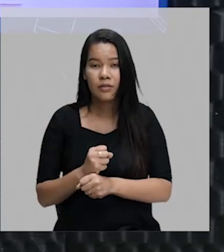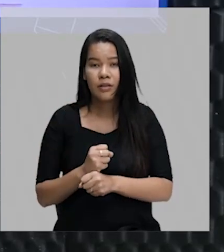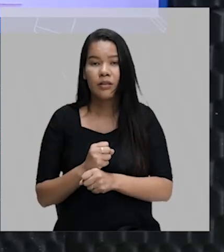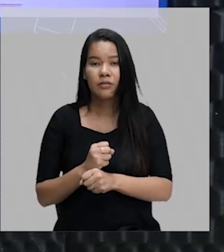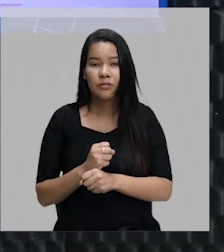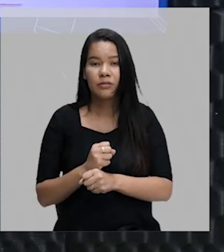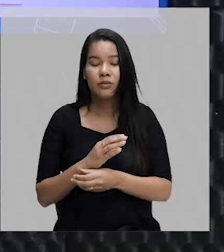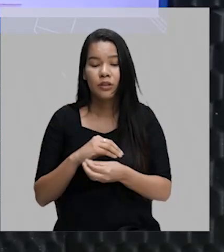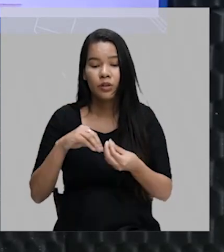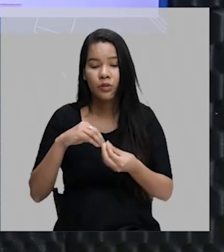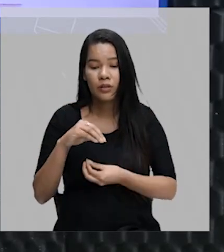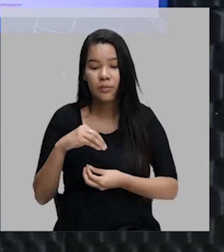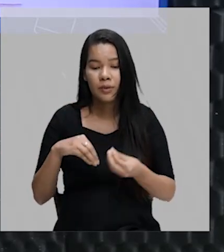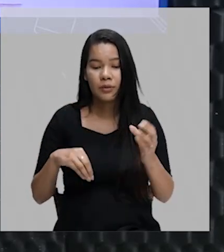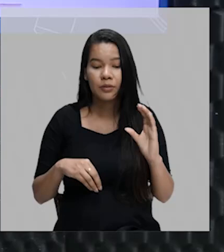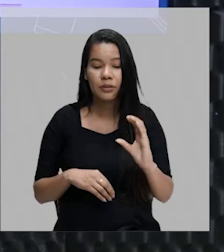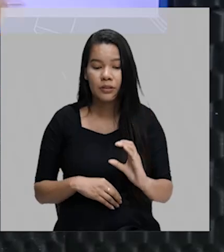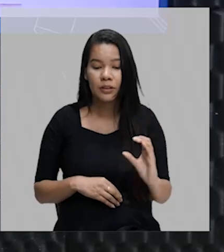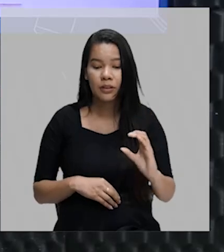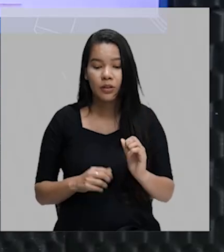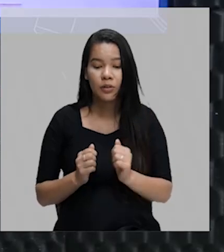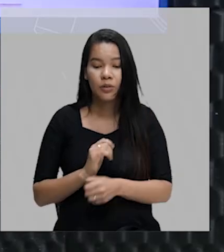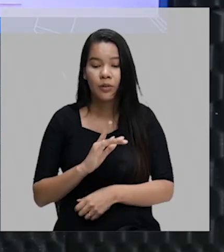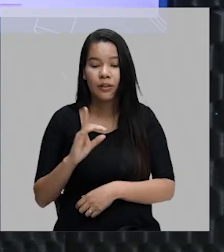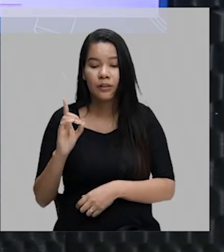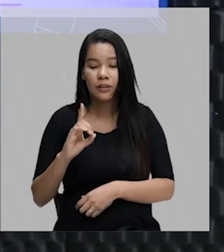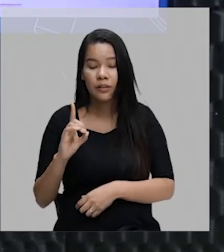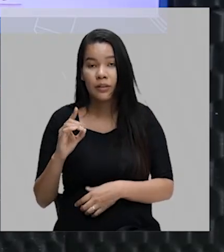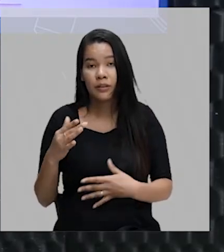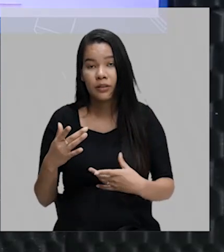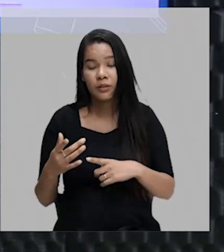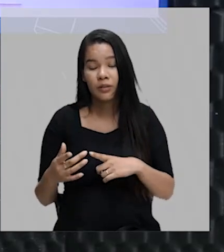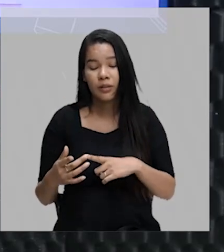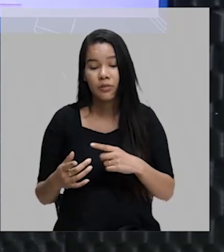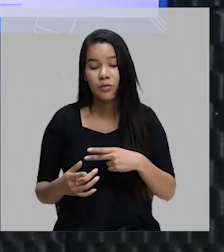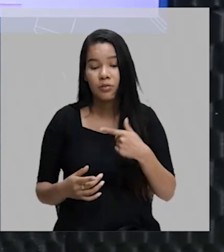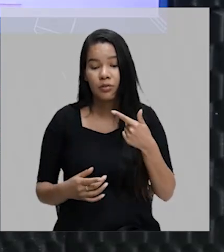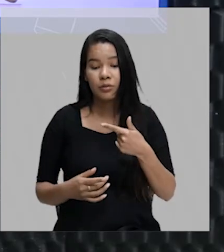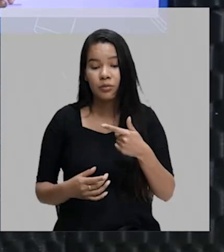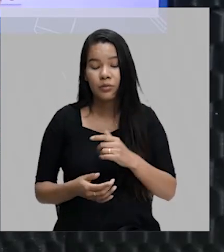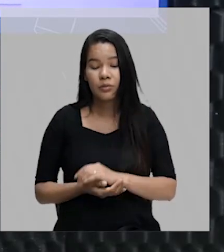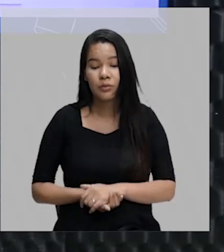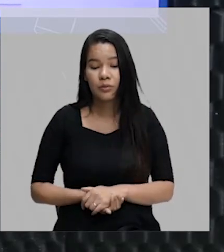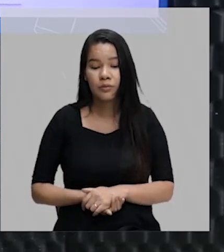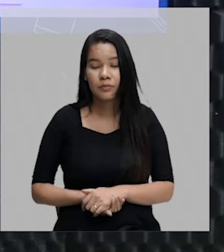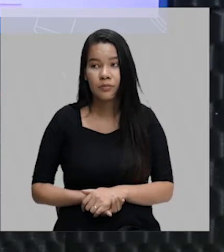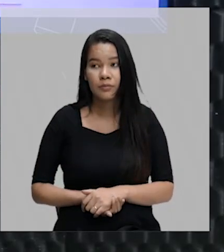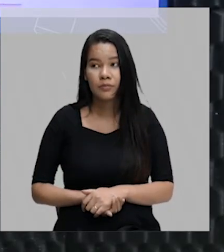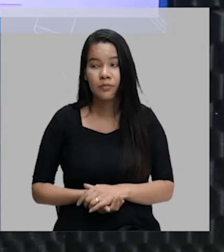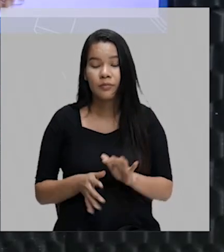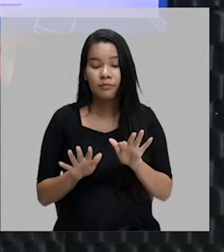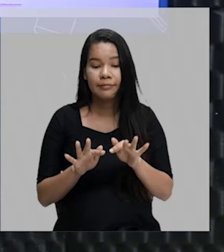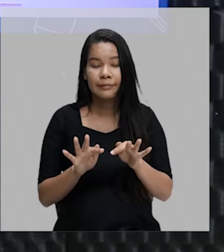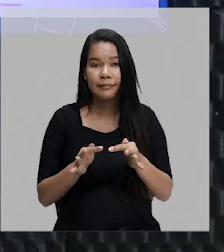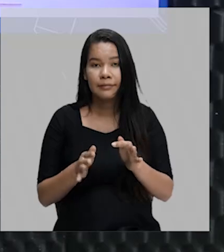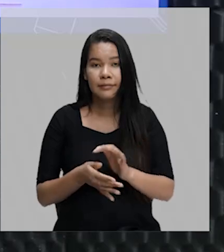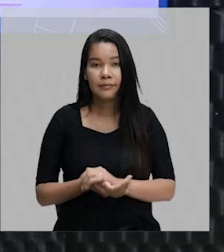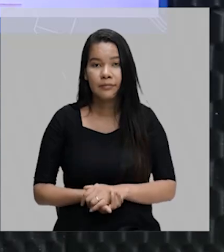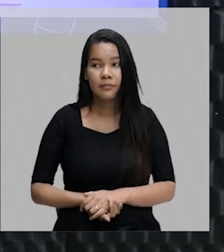cruzamento da linhagem C com a linhagem D. Então eu tenho um segundo híbrido, um híbrido simples,